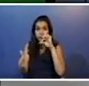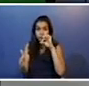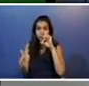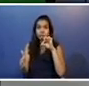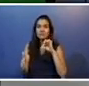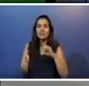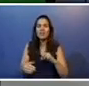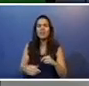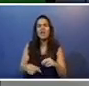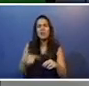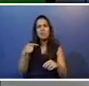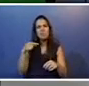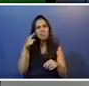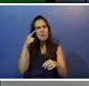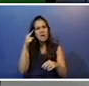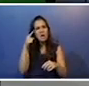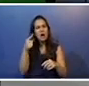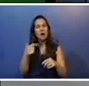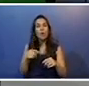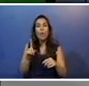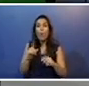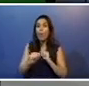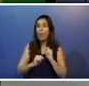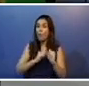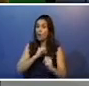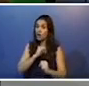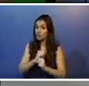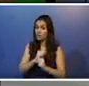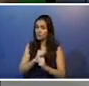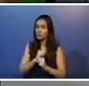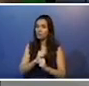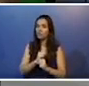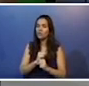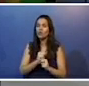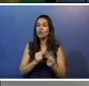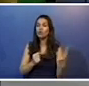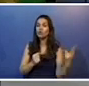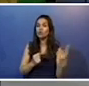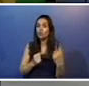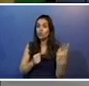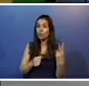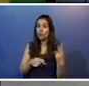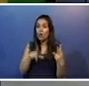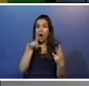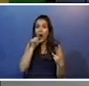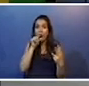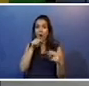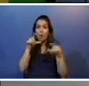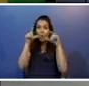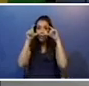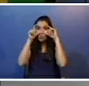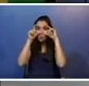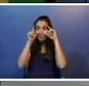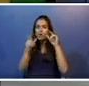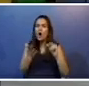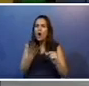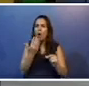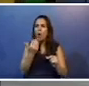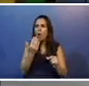Estima-se que no período de 1 ano, um casal de coruja suindara consuma